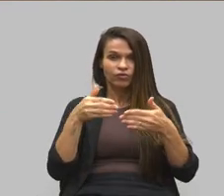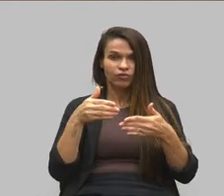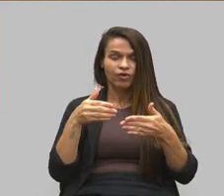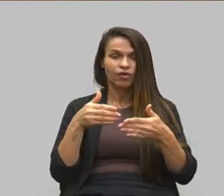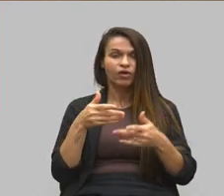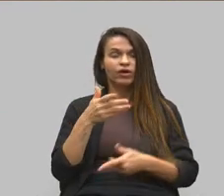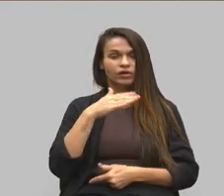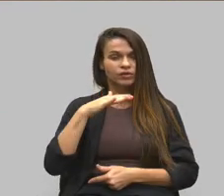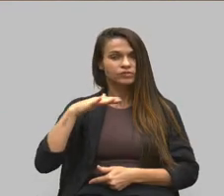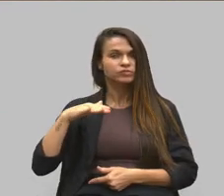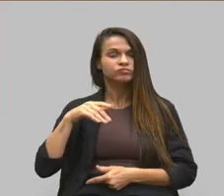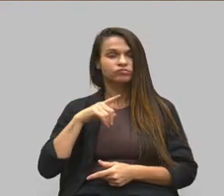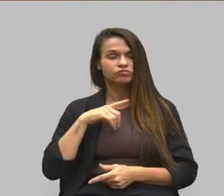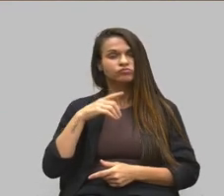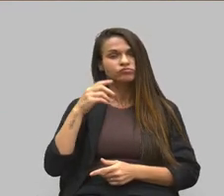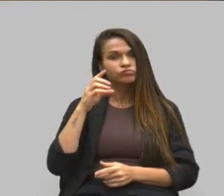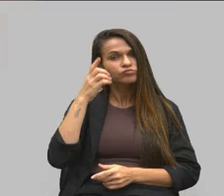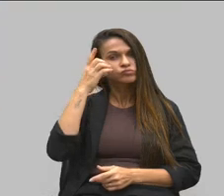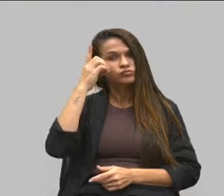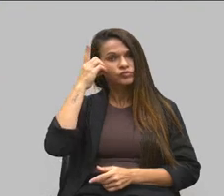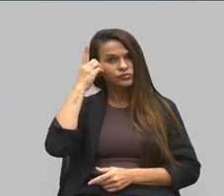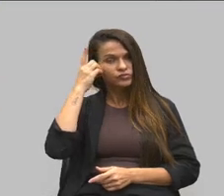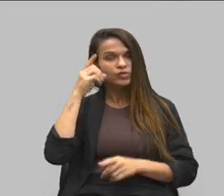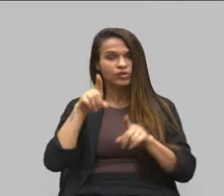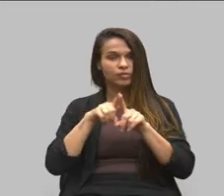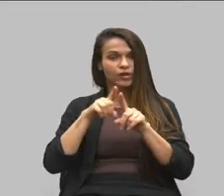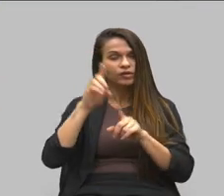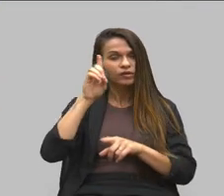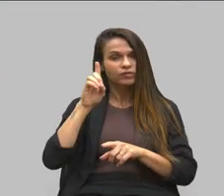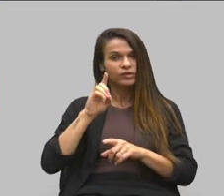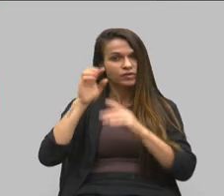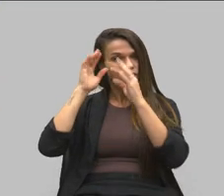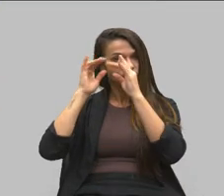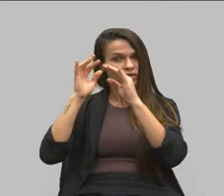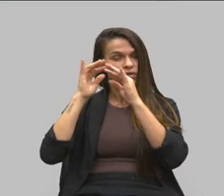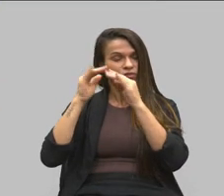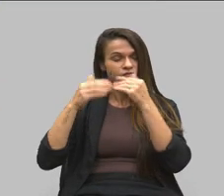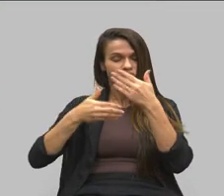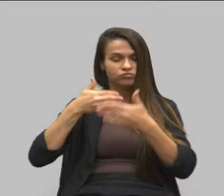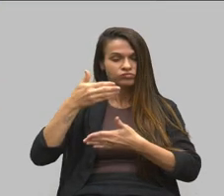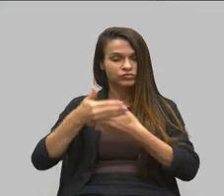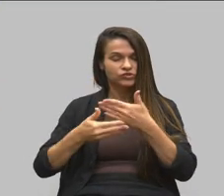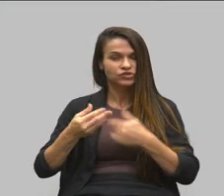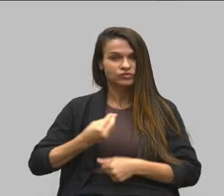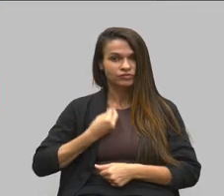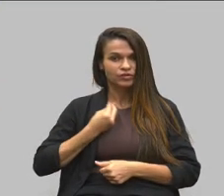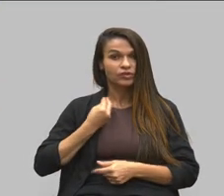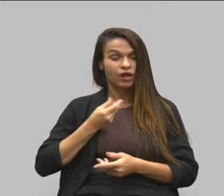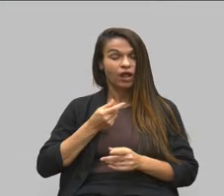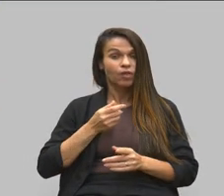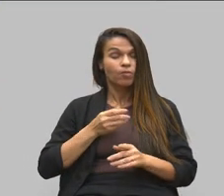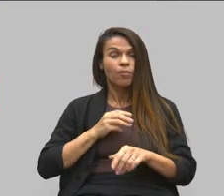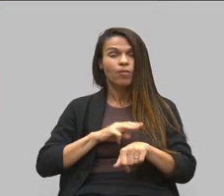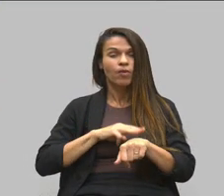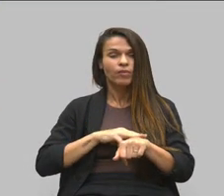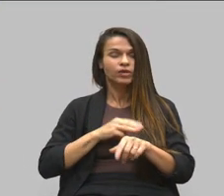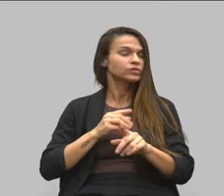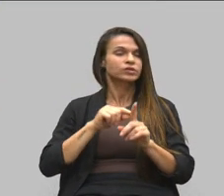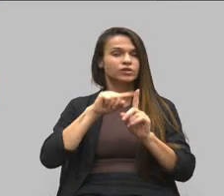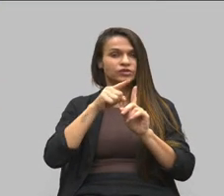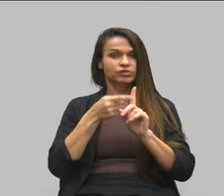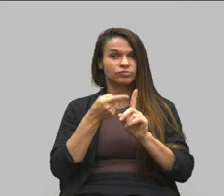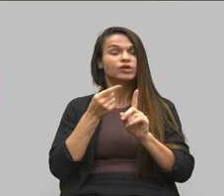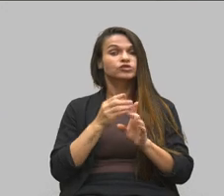intelectual eh durante todo o seu ciclo de vida desde a gestação quando é descoberta né a síndrome de da na